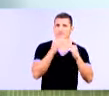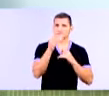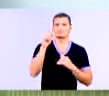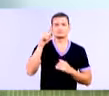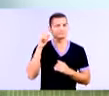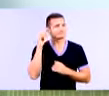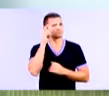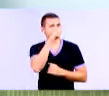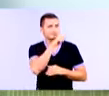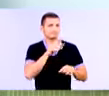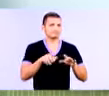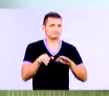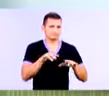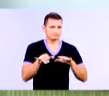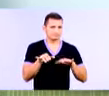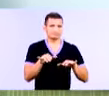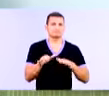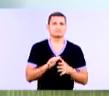programar